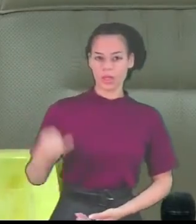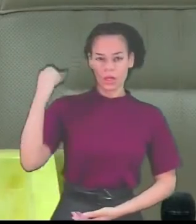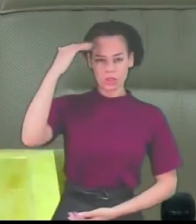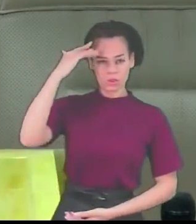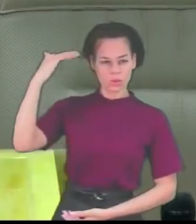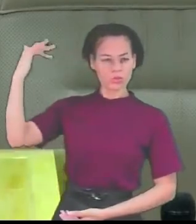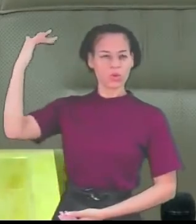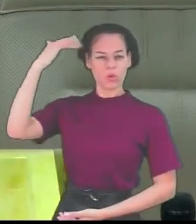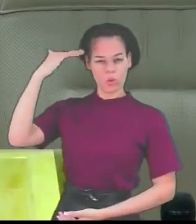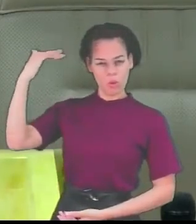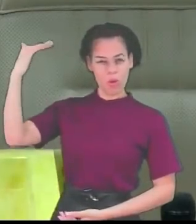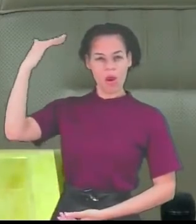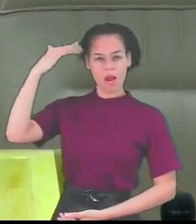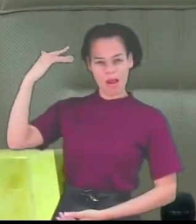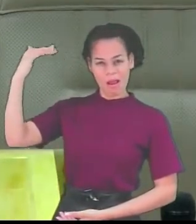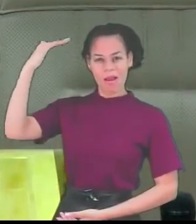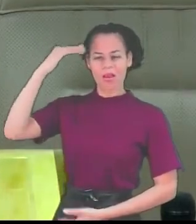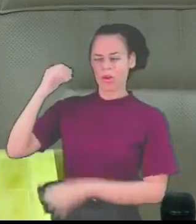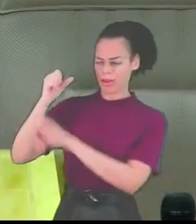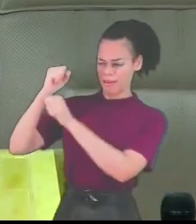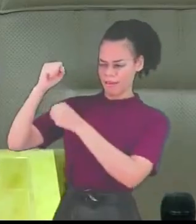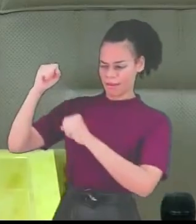grandes perfeitos